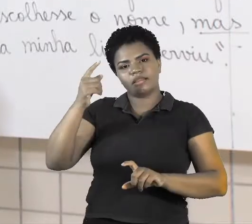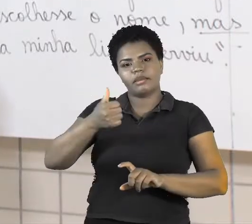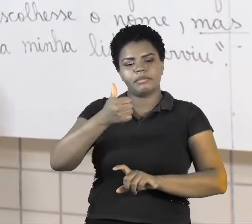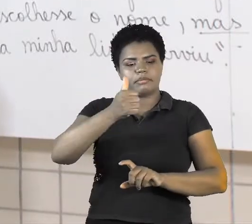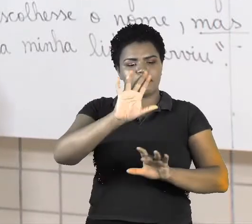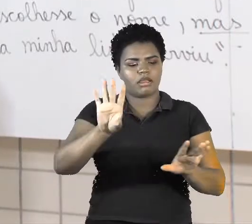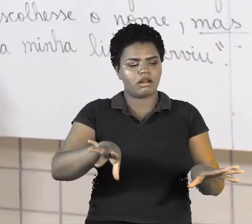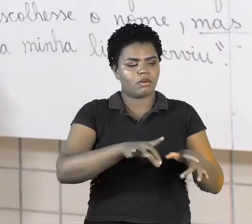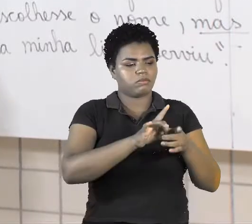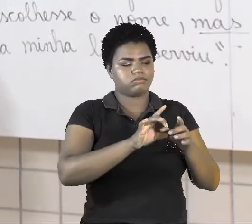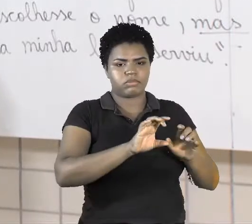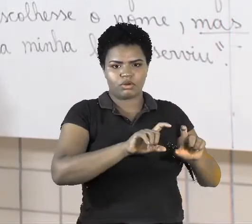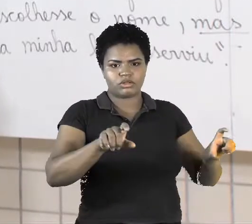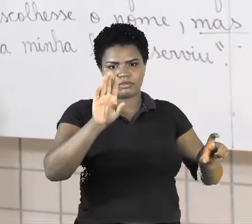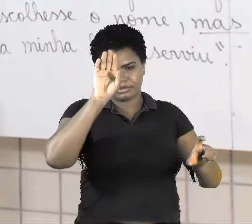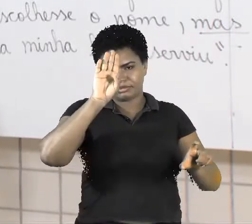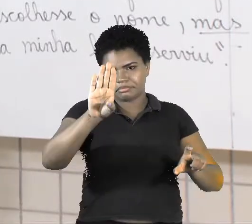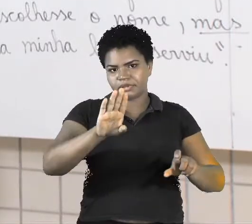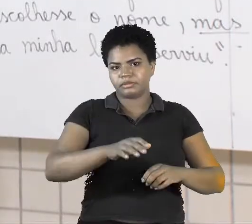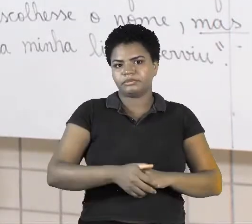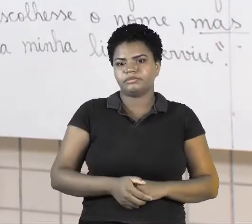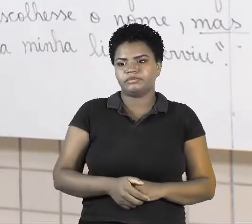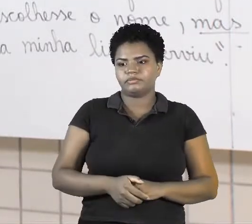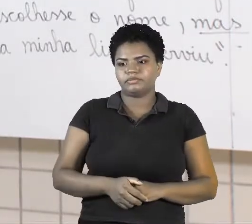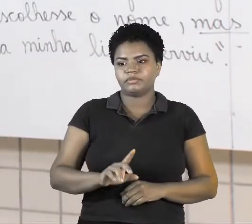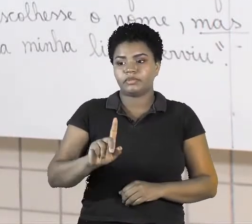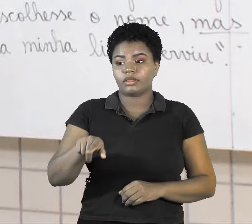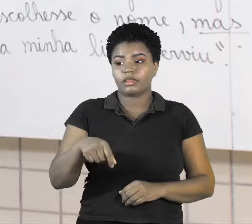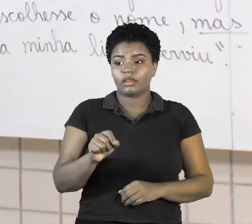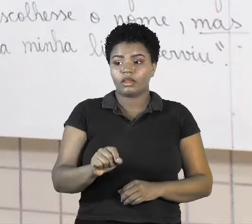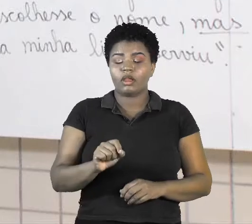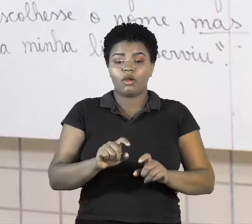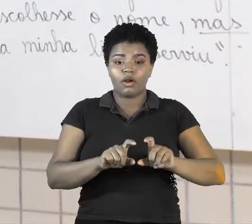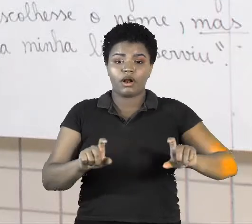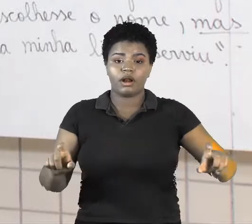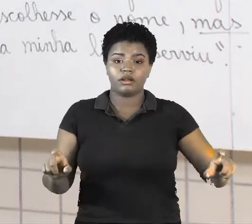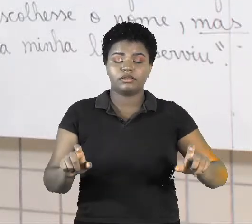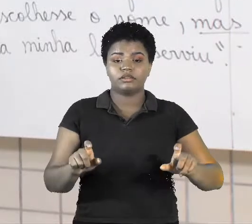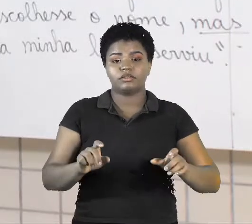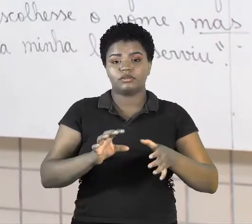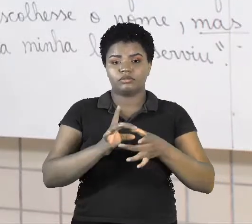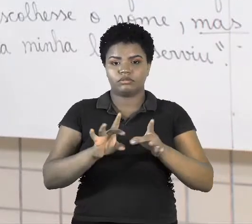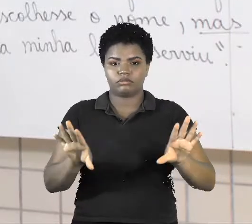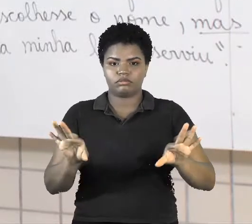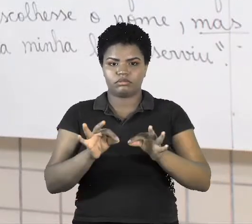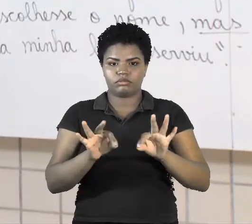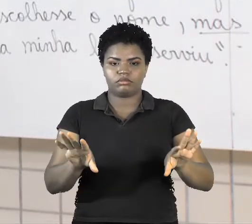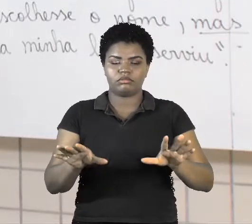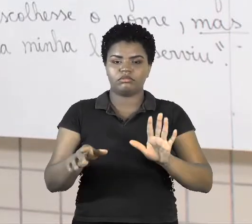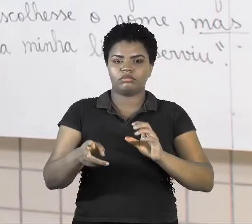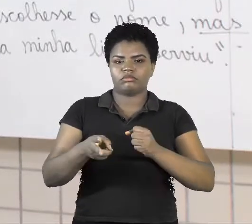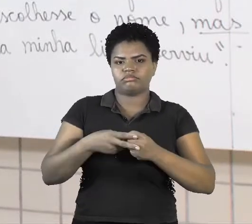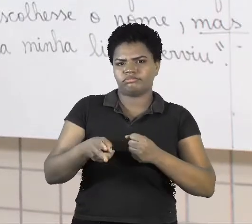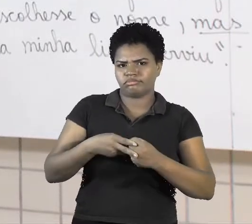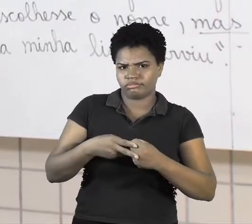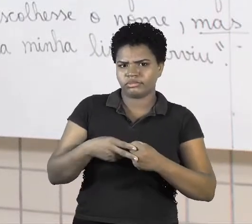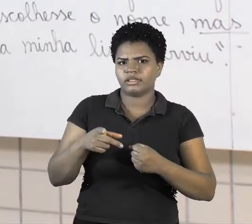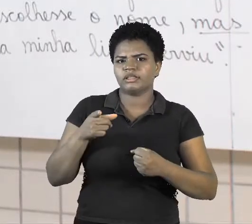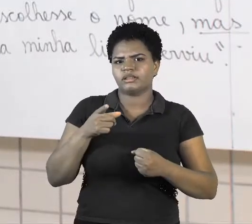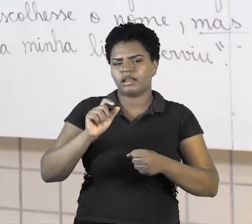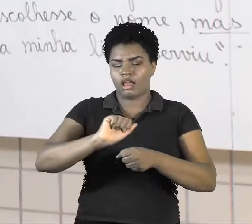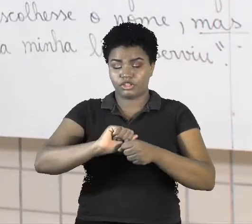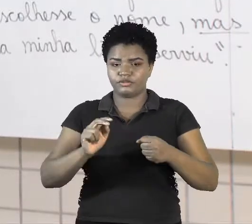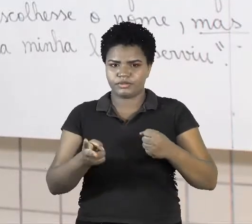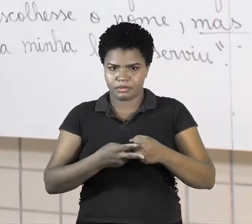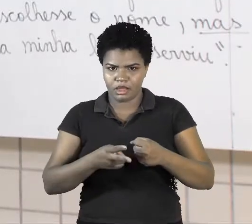que é a oração principal. As orações subordinadas adverbiais também têm várias conjunções, que